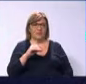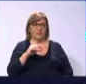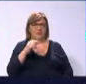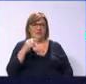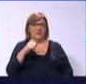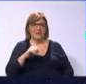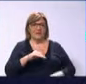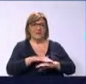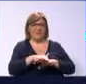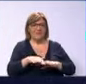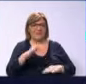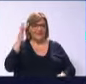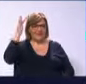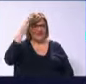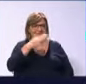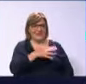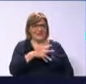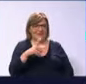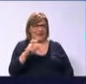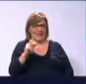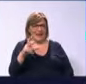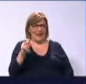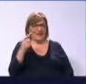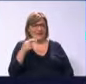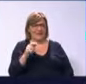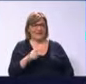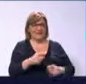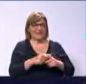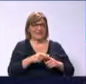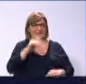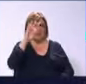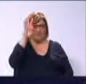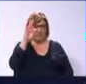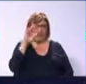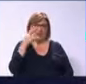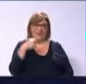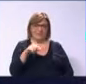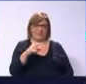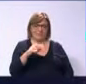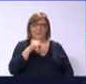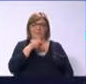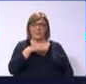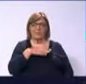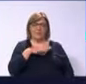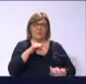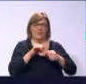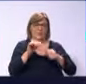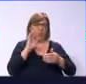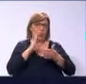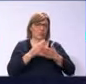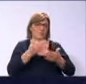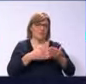avançado tua santa clara que é ter o interesse do sporting de braga e não só o tamanho do benfica é durante essa última